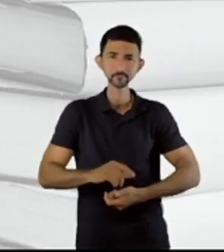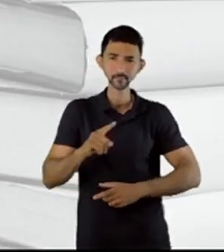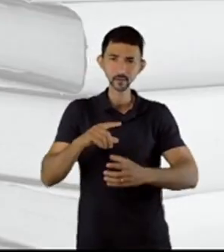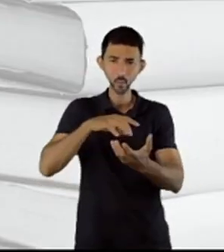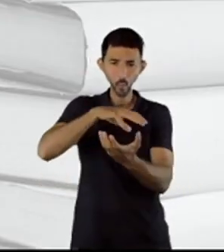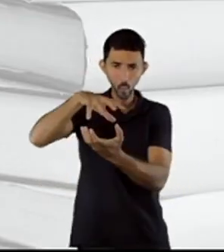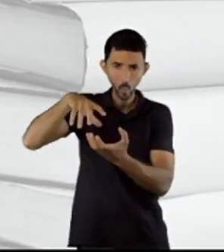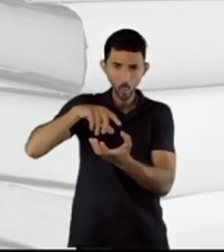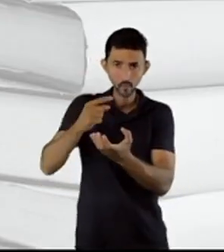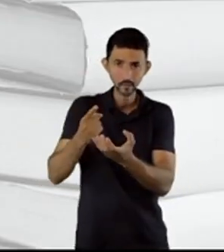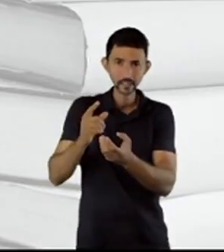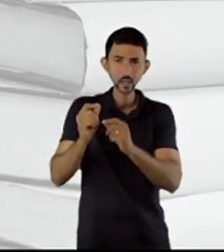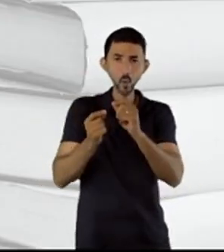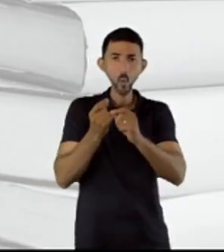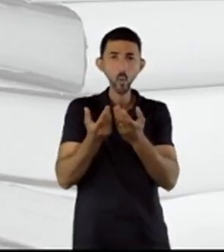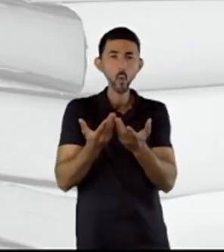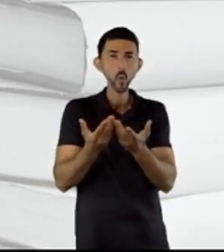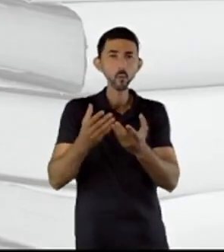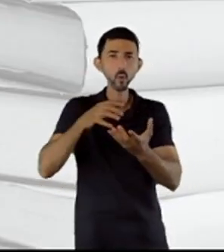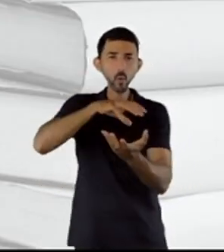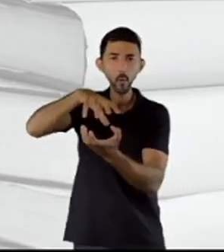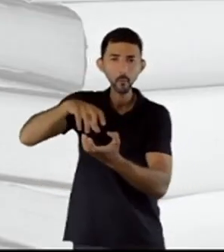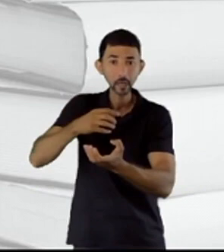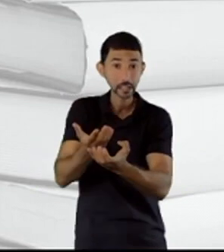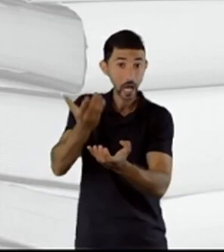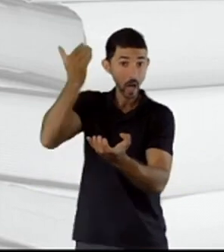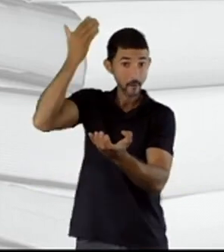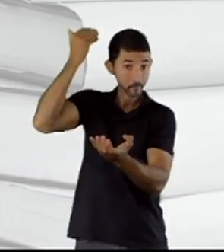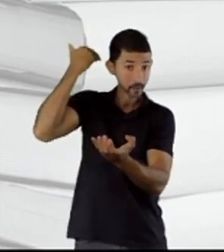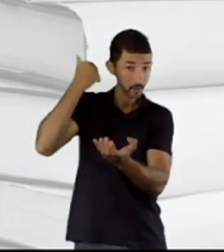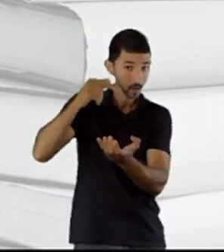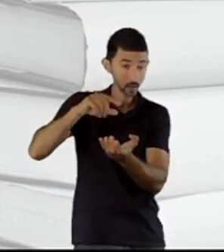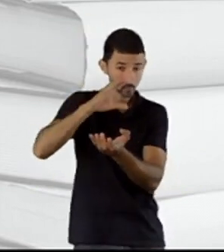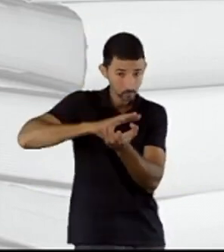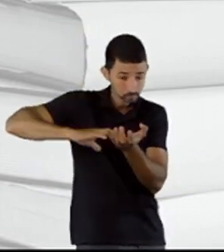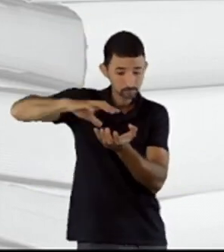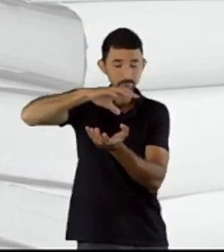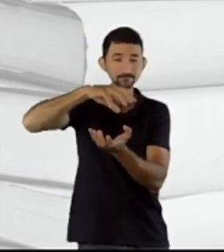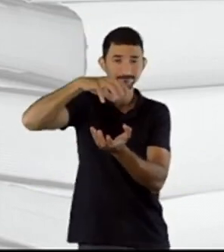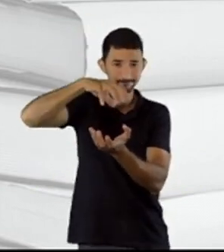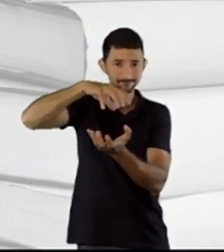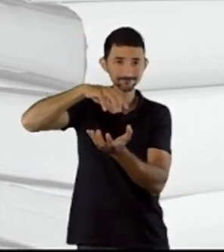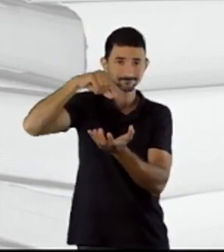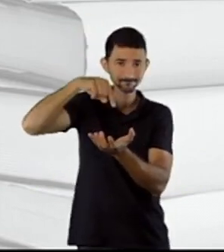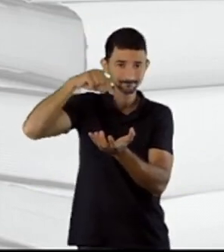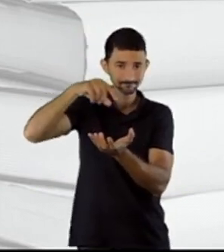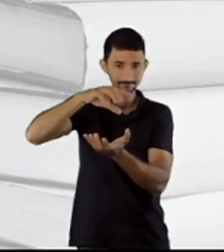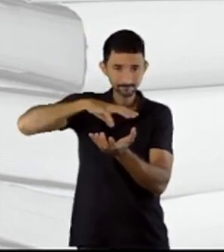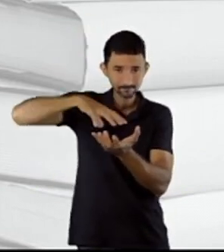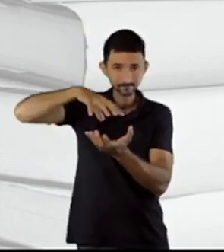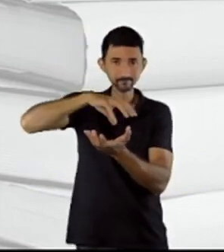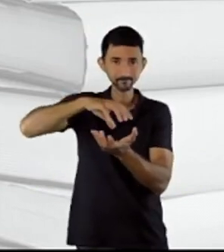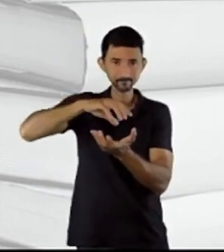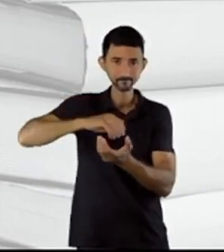faz uma referência de como era a Terra nesta época, tudo bem? Era